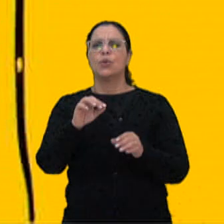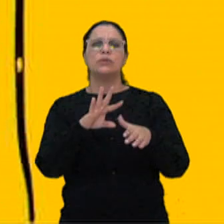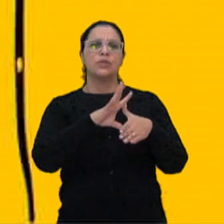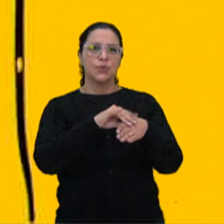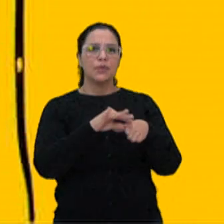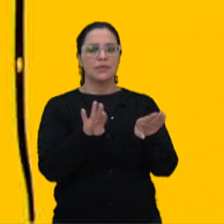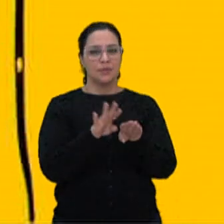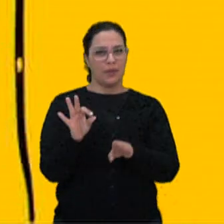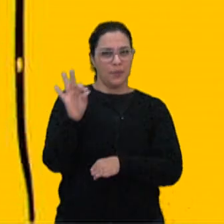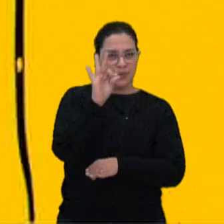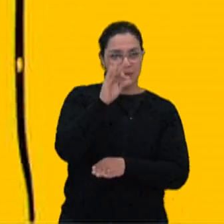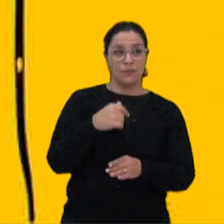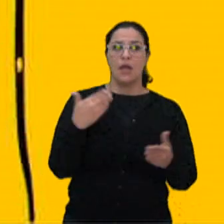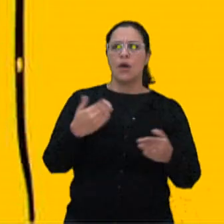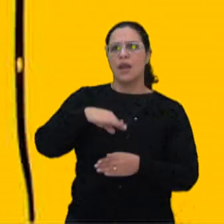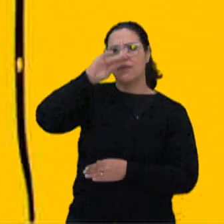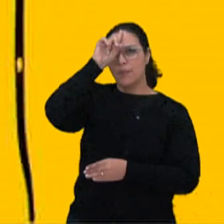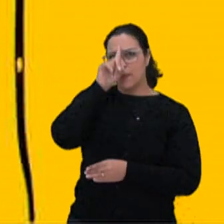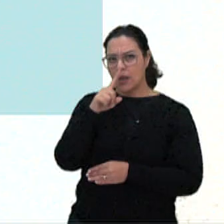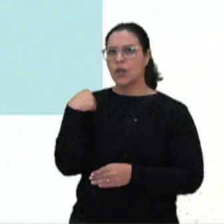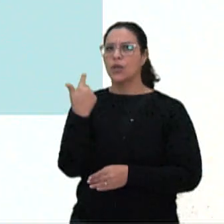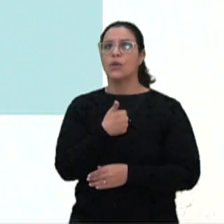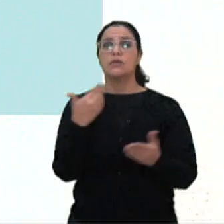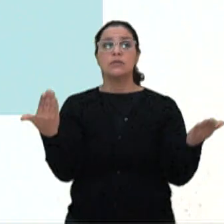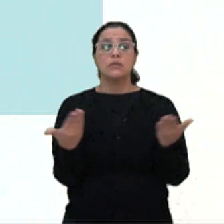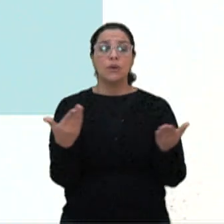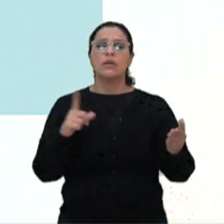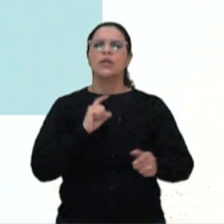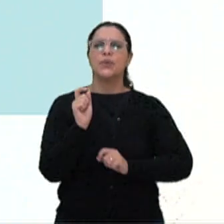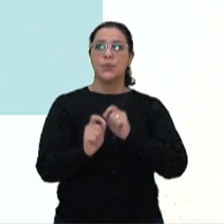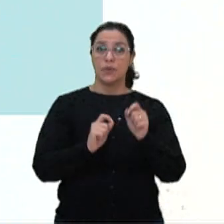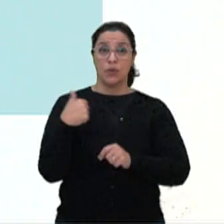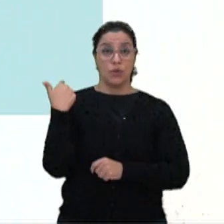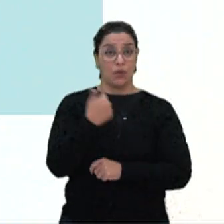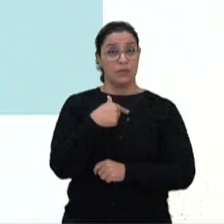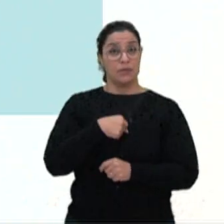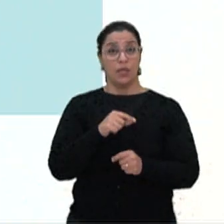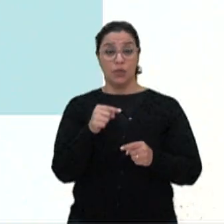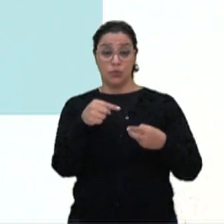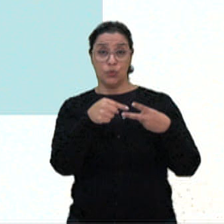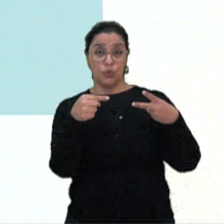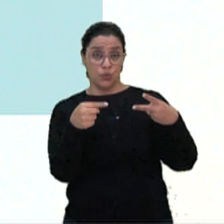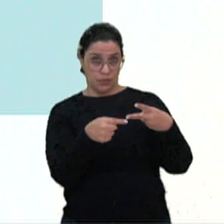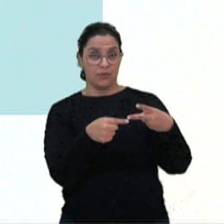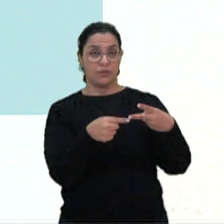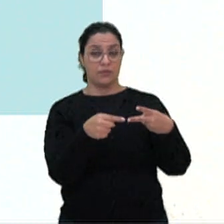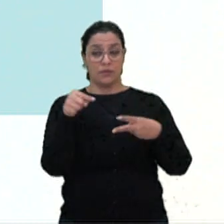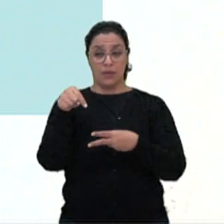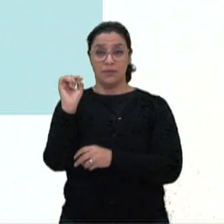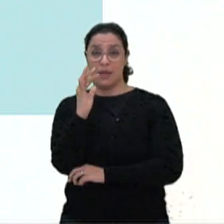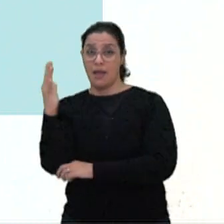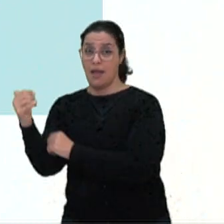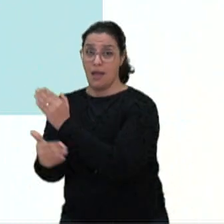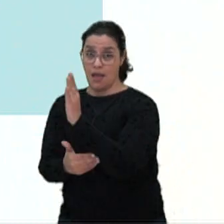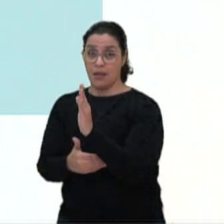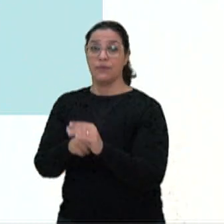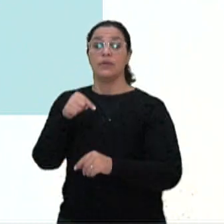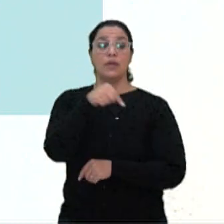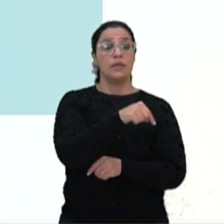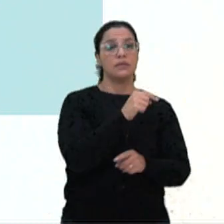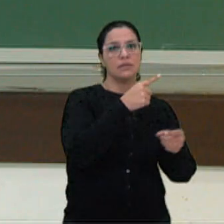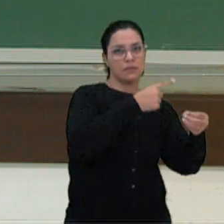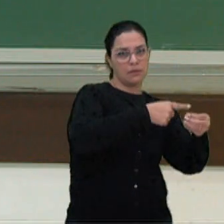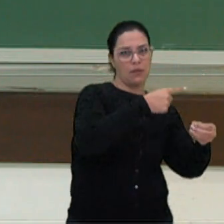Aedes também. Febre amarela, nosso tema de agora. Olha só, gente, a gente tem 2 ciclos da doença, o ciclo silvestre e o